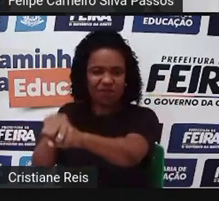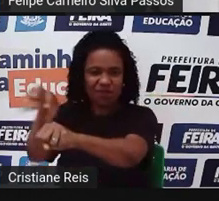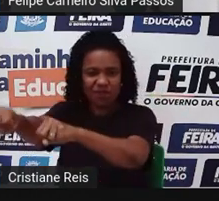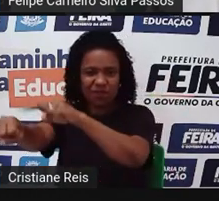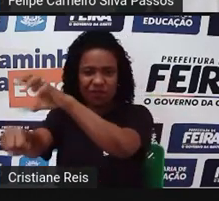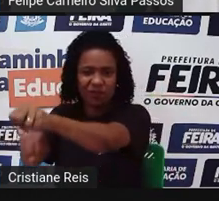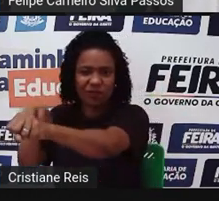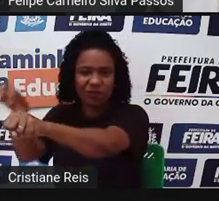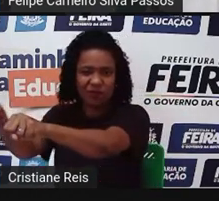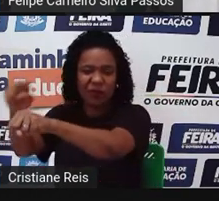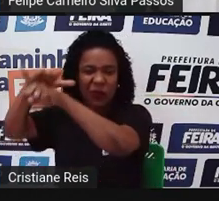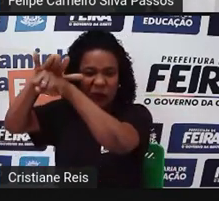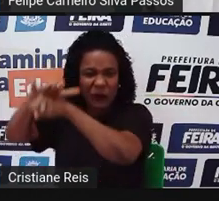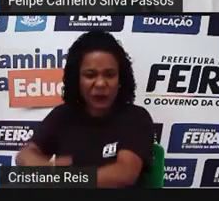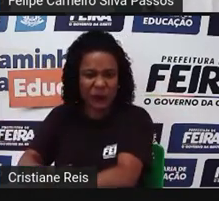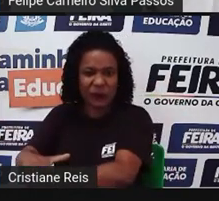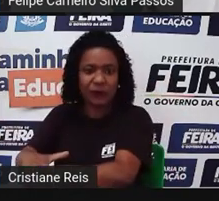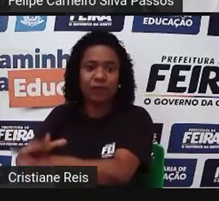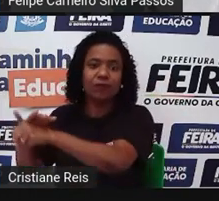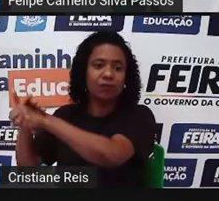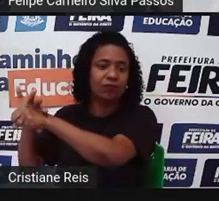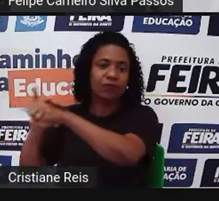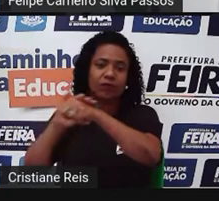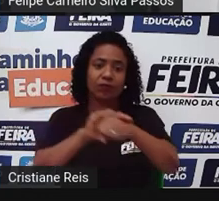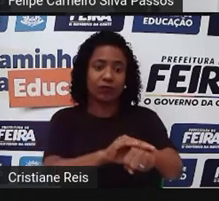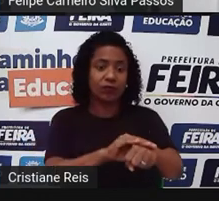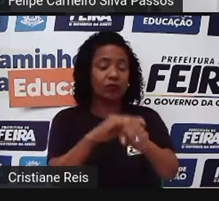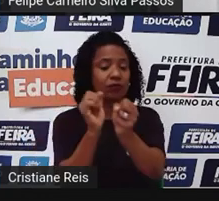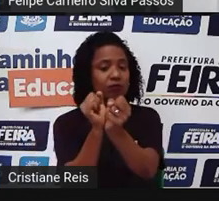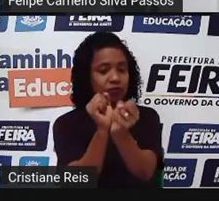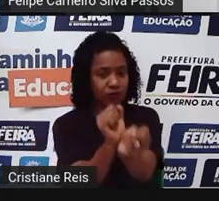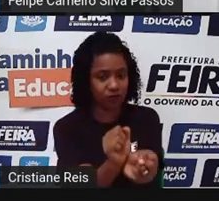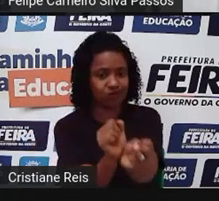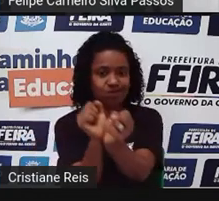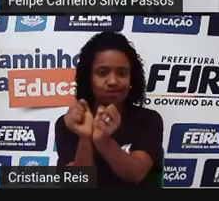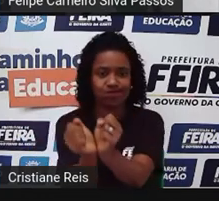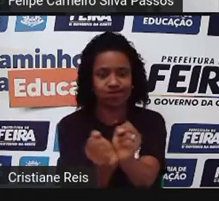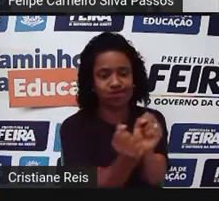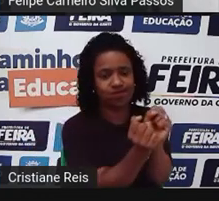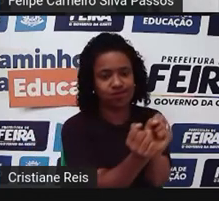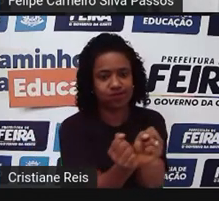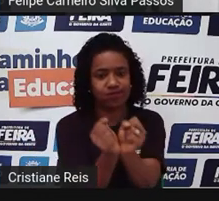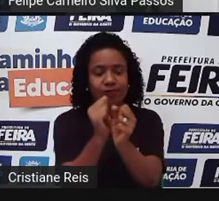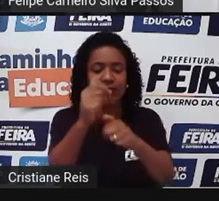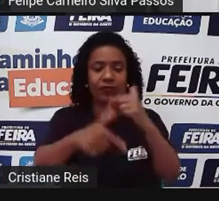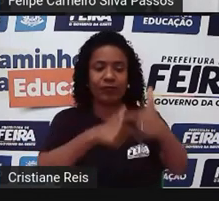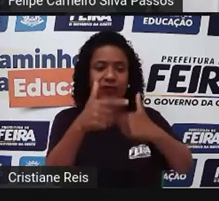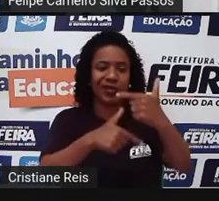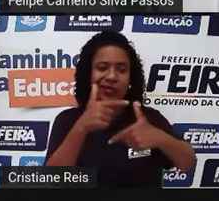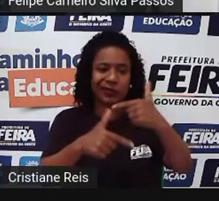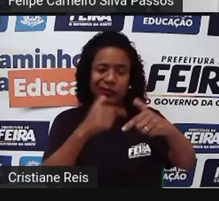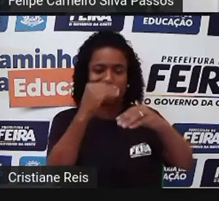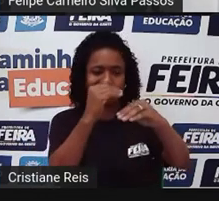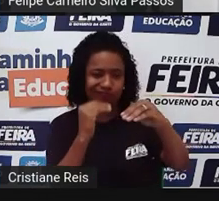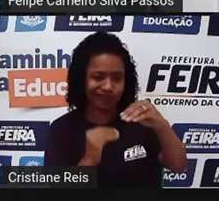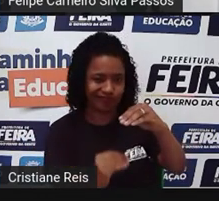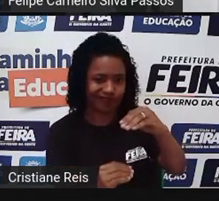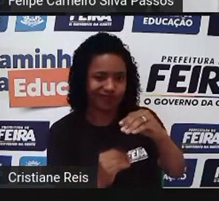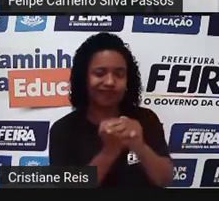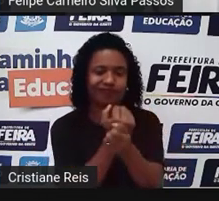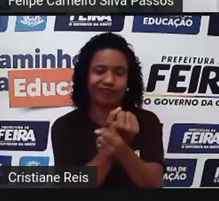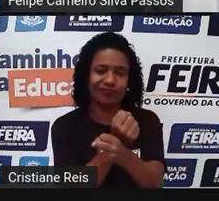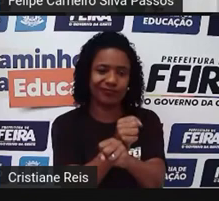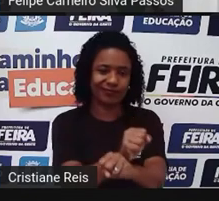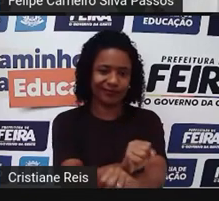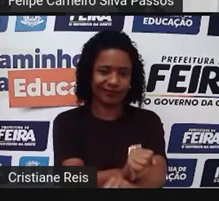né, subjugando os povos africanos e espalhando eles pelo mundo na forma de trabalhadores escravos, né? Então